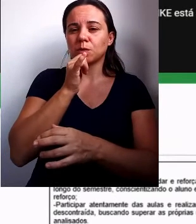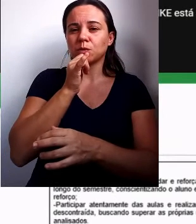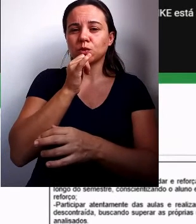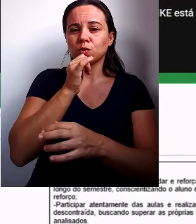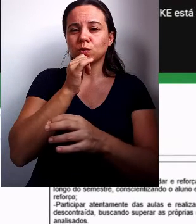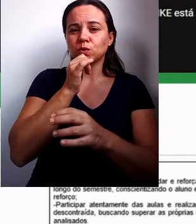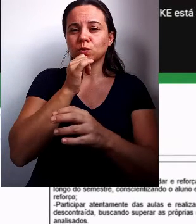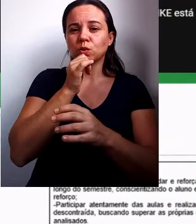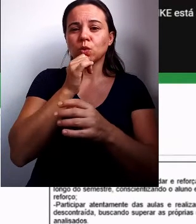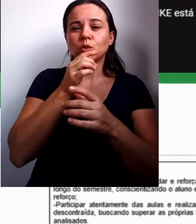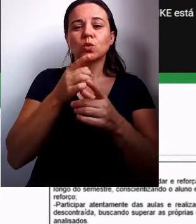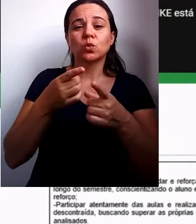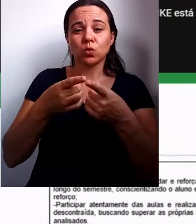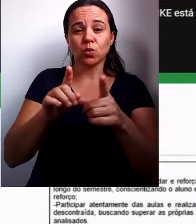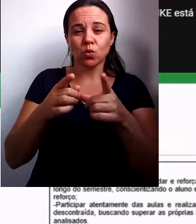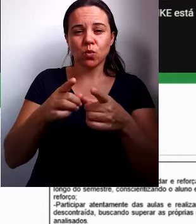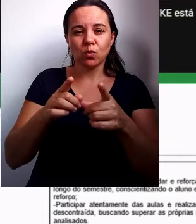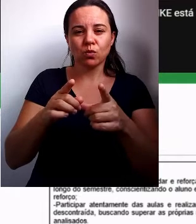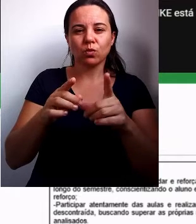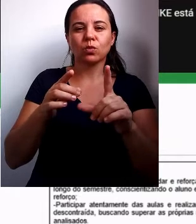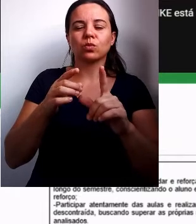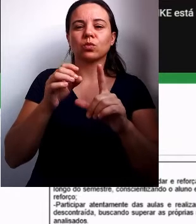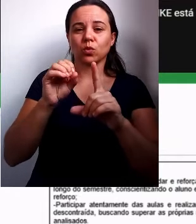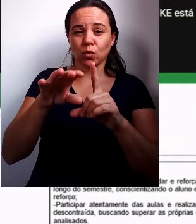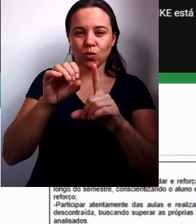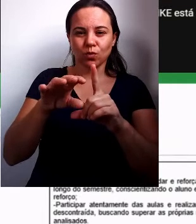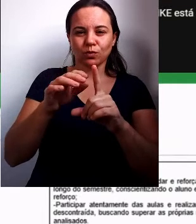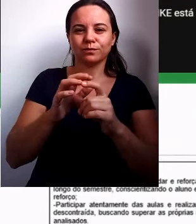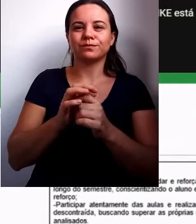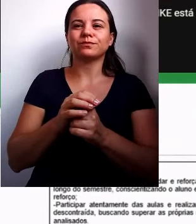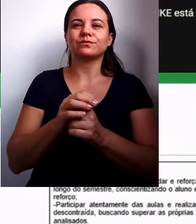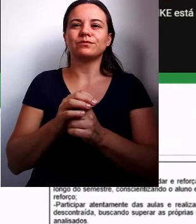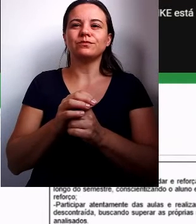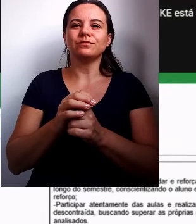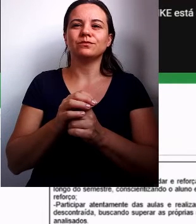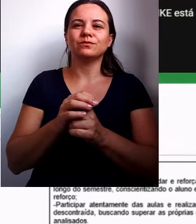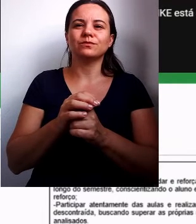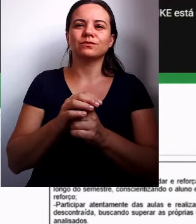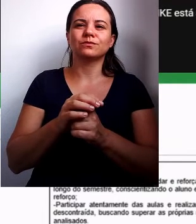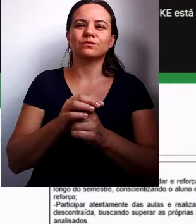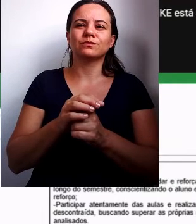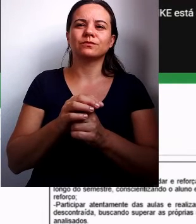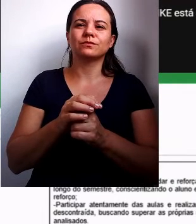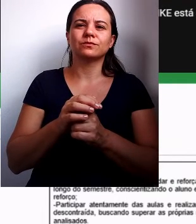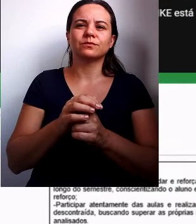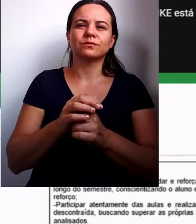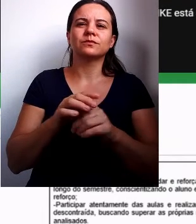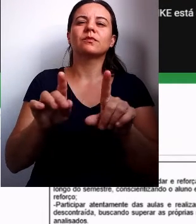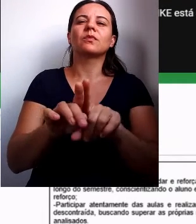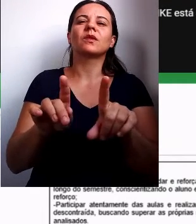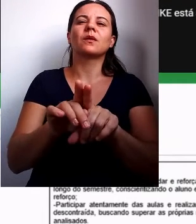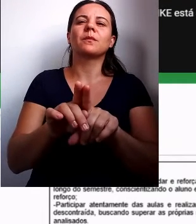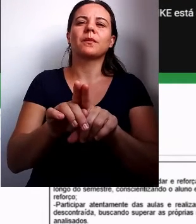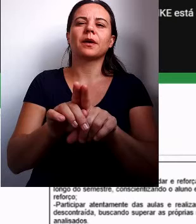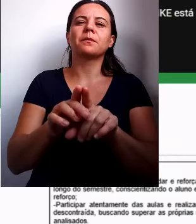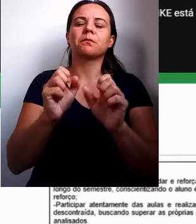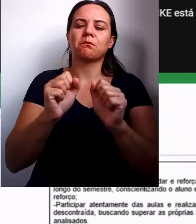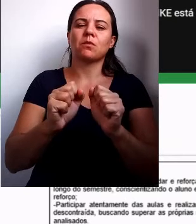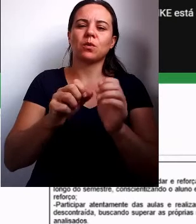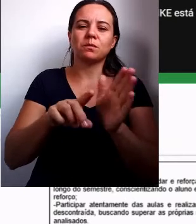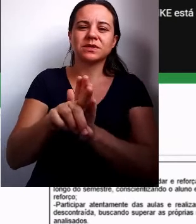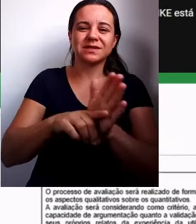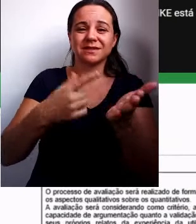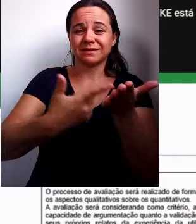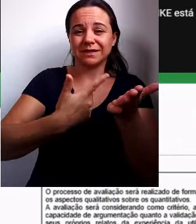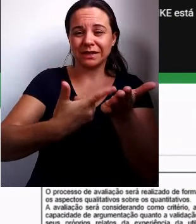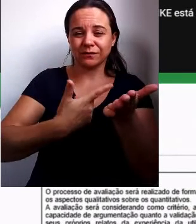no exemplo do Google, e também para quem tem disponível fazer consulta